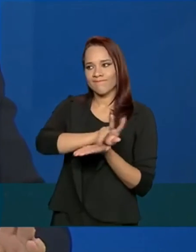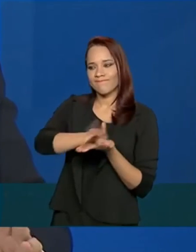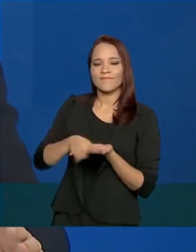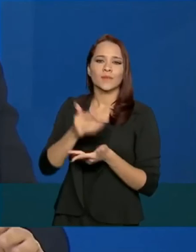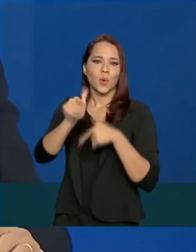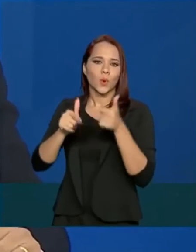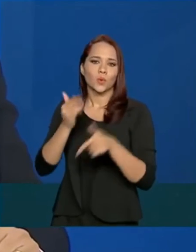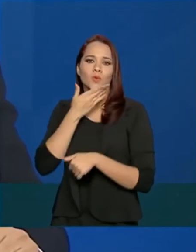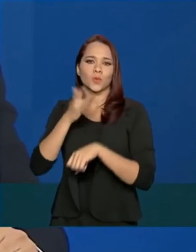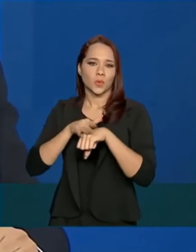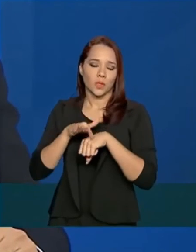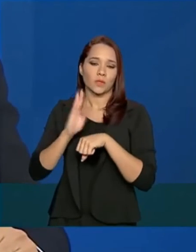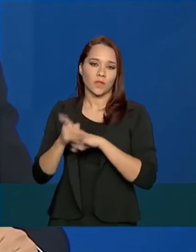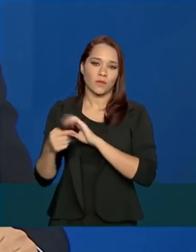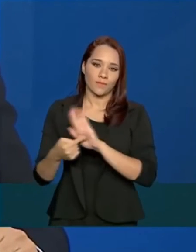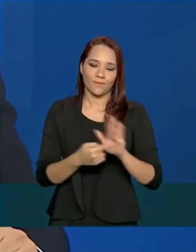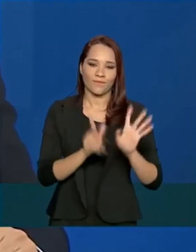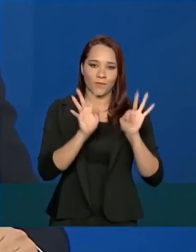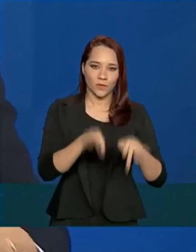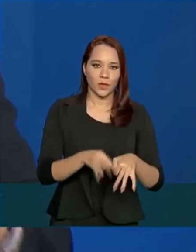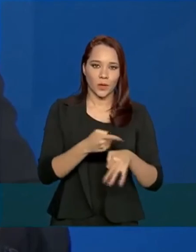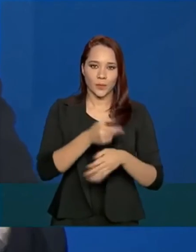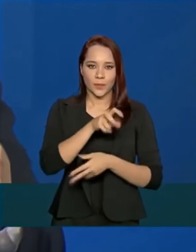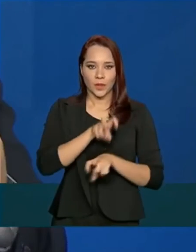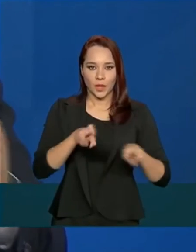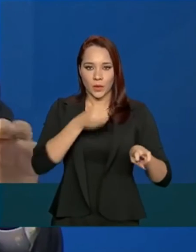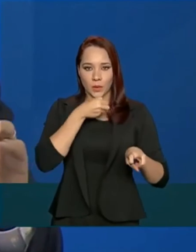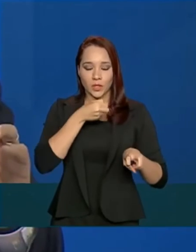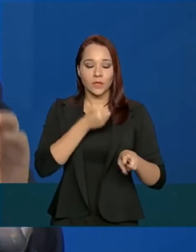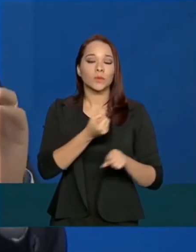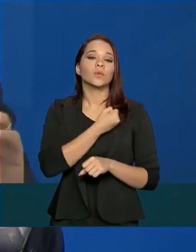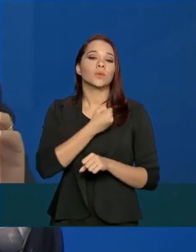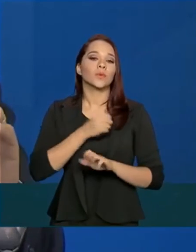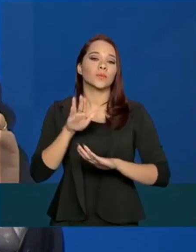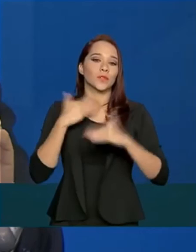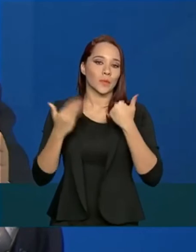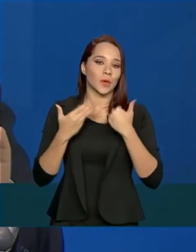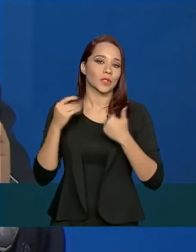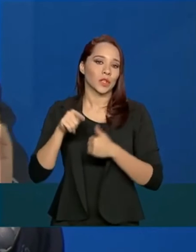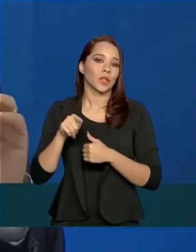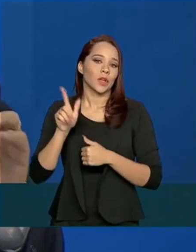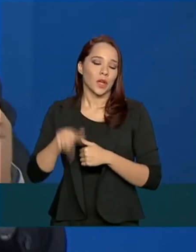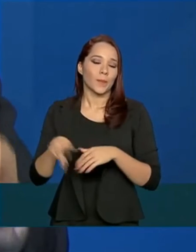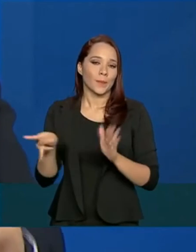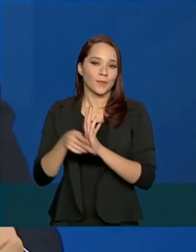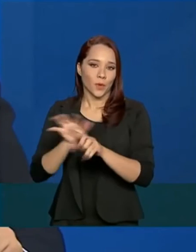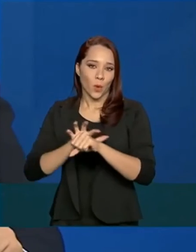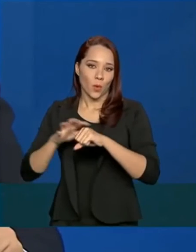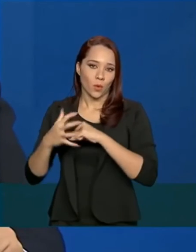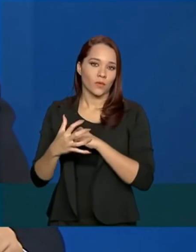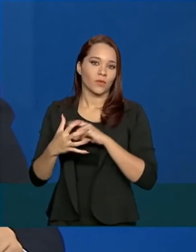variáveis, inclusive que foi apresentado ao final da coletiva o número de óbitos que ocorreram efetivamente por Covid,